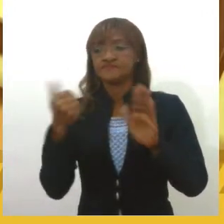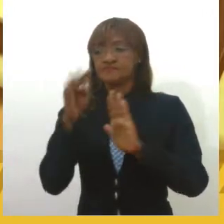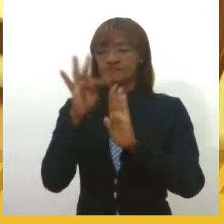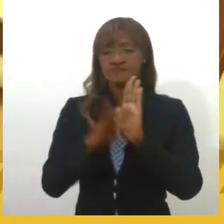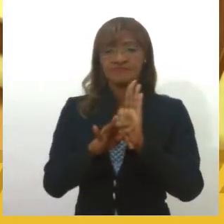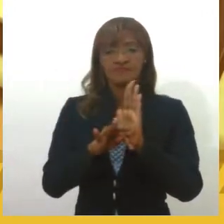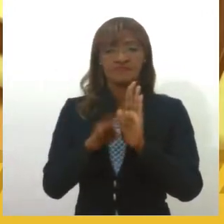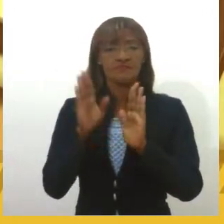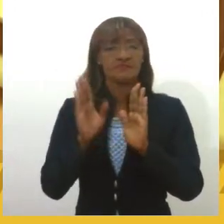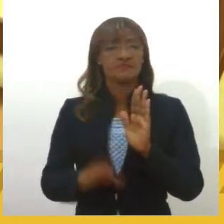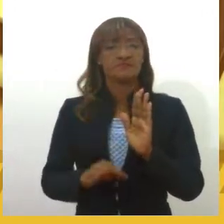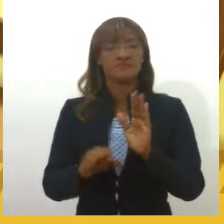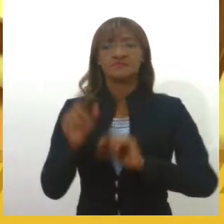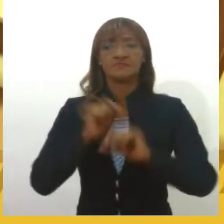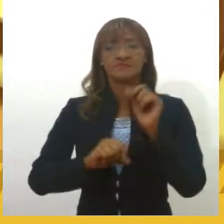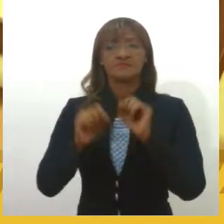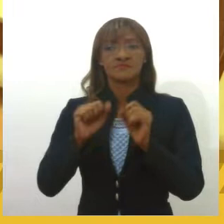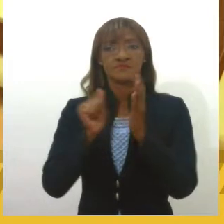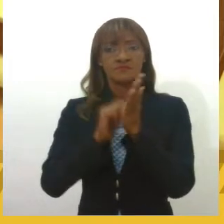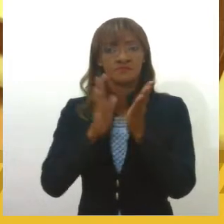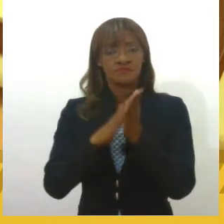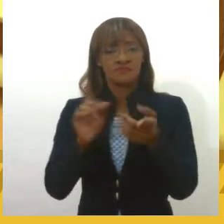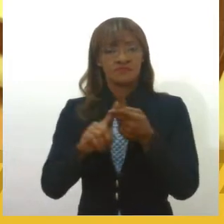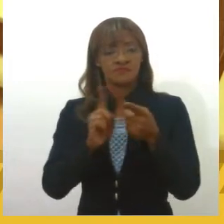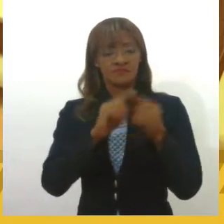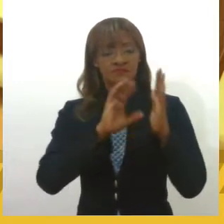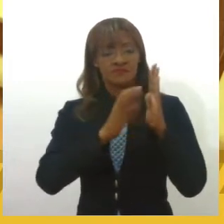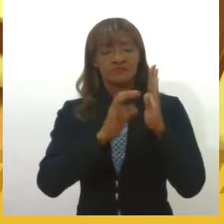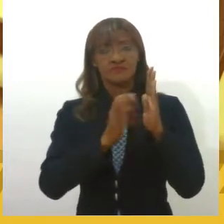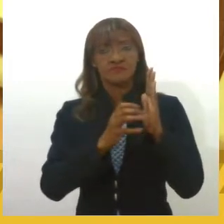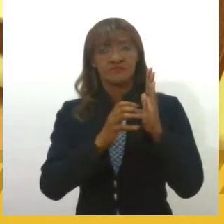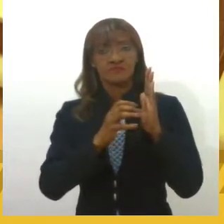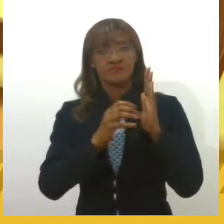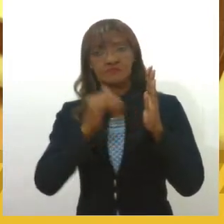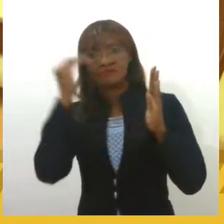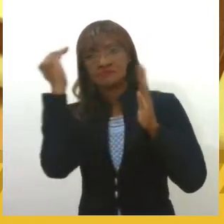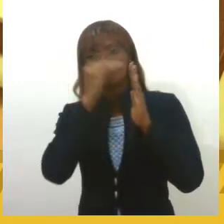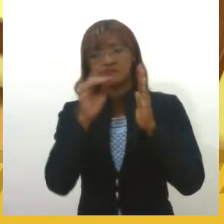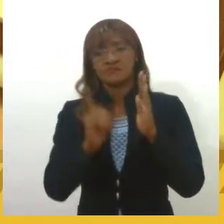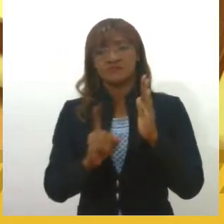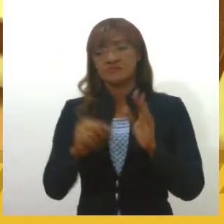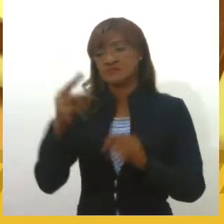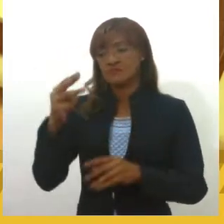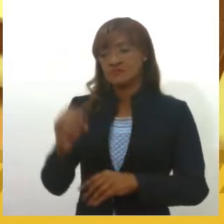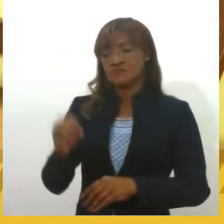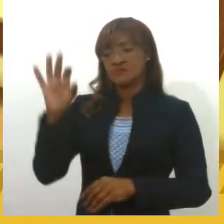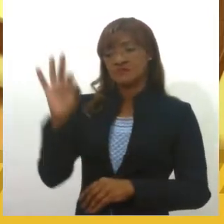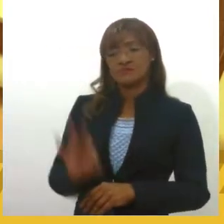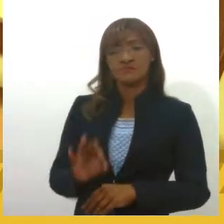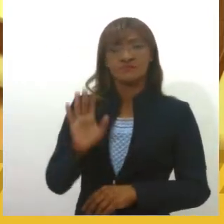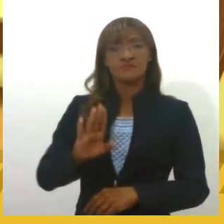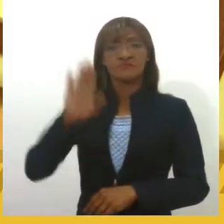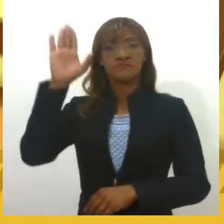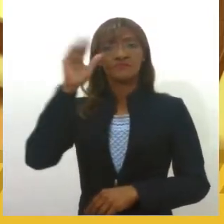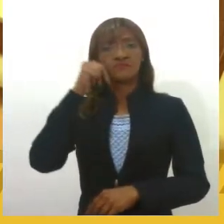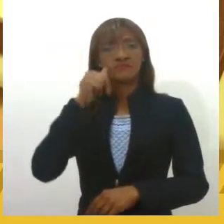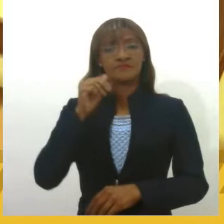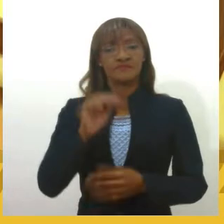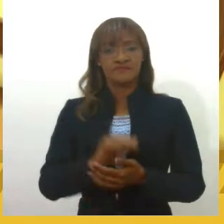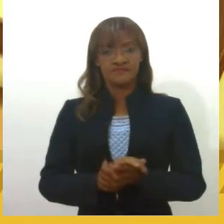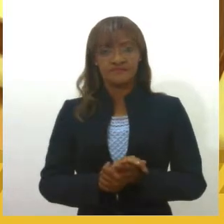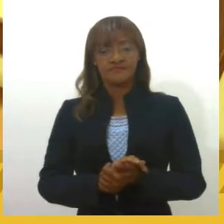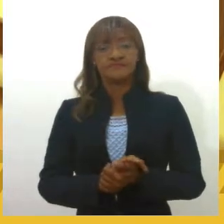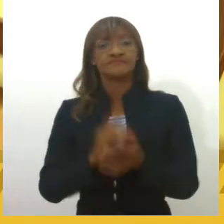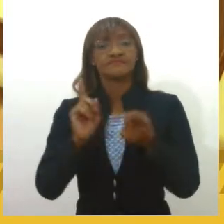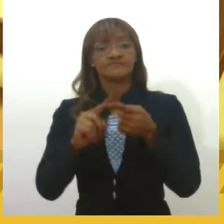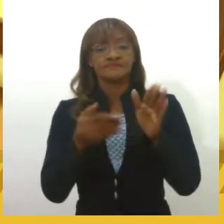que isentava de punição também os partidos que descumpriram a cota de 30% de candidaturas femininas. Também